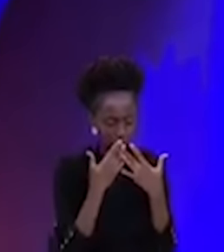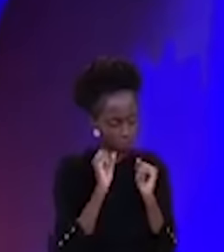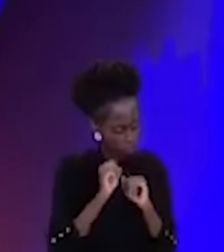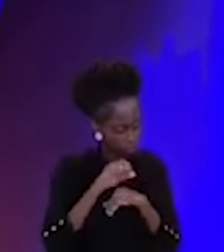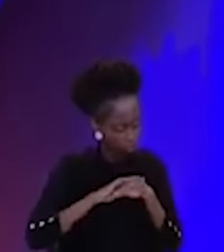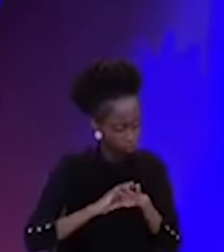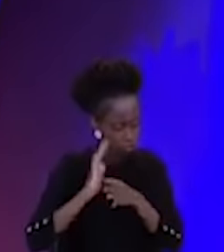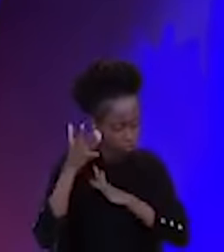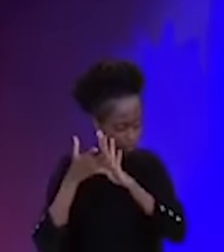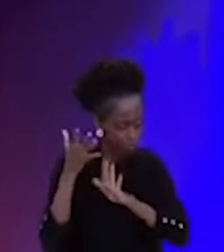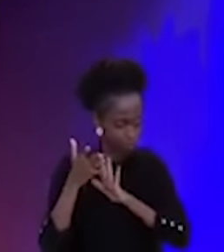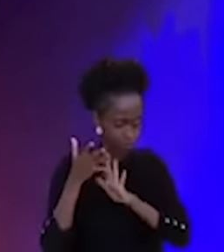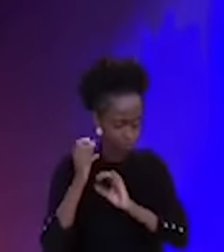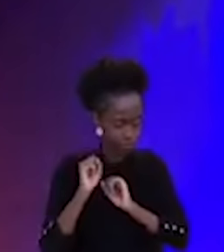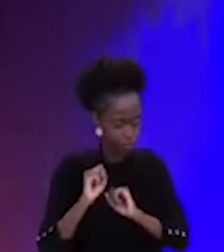ele.